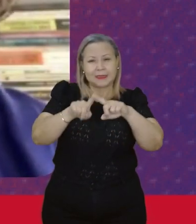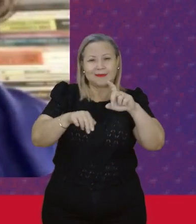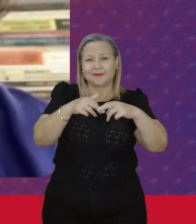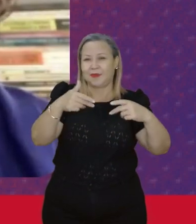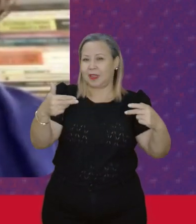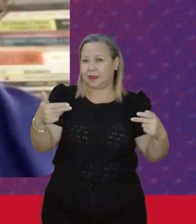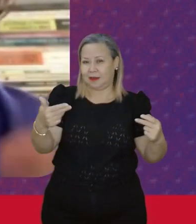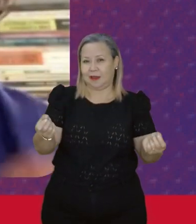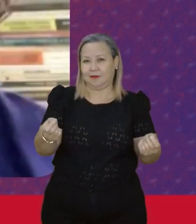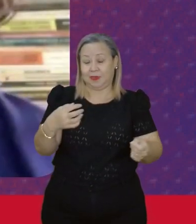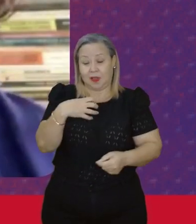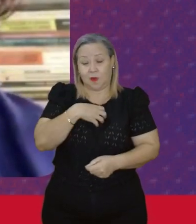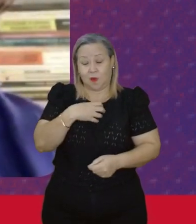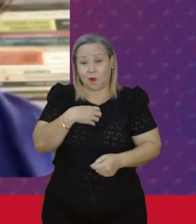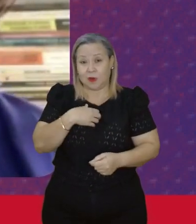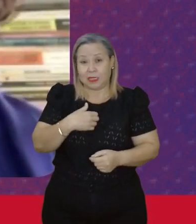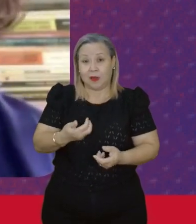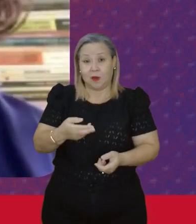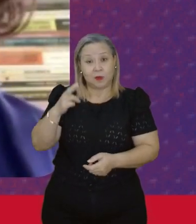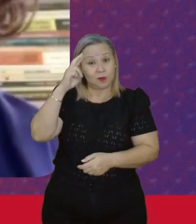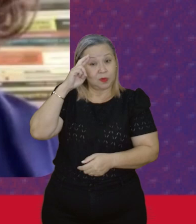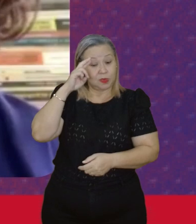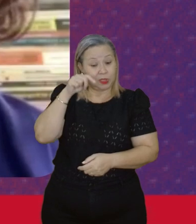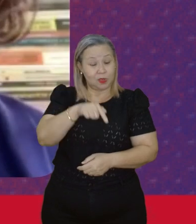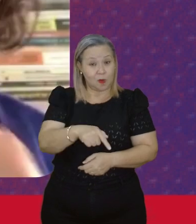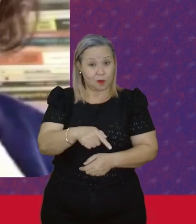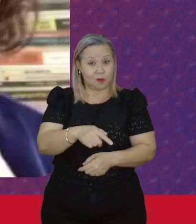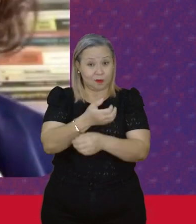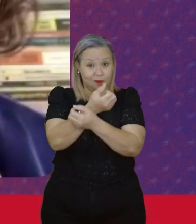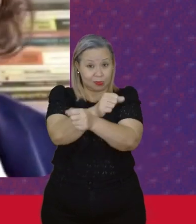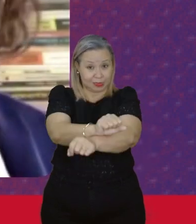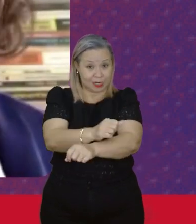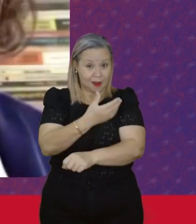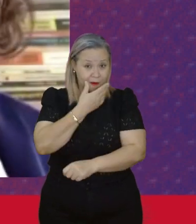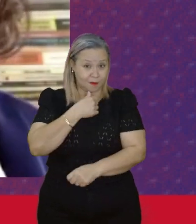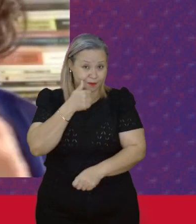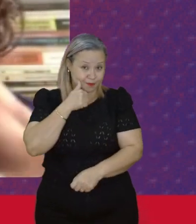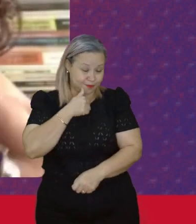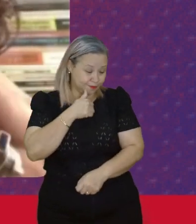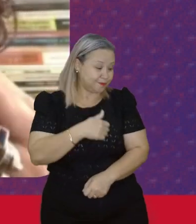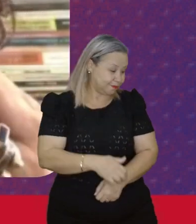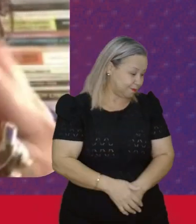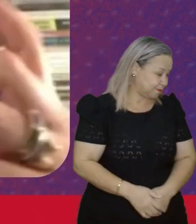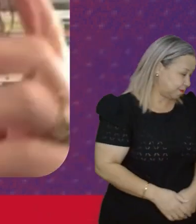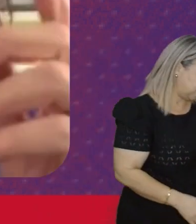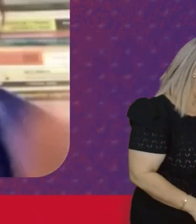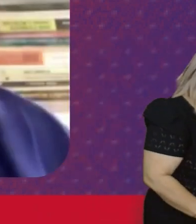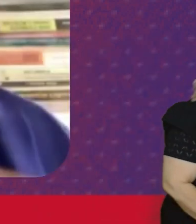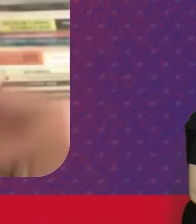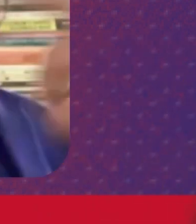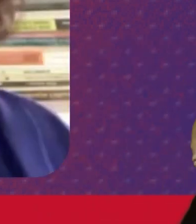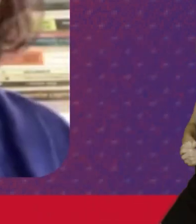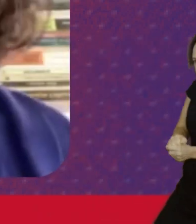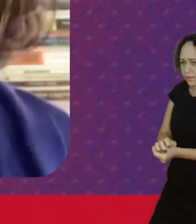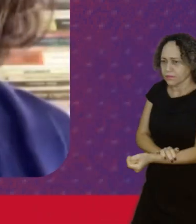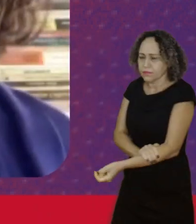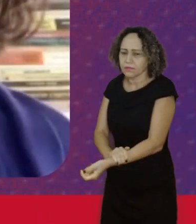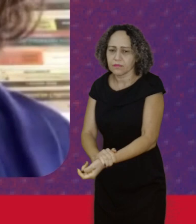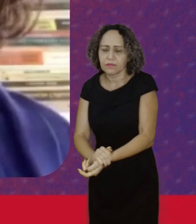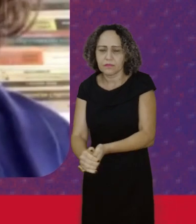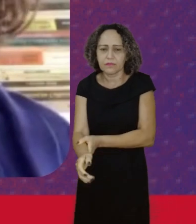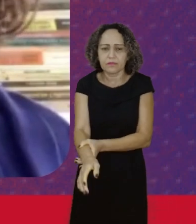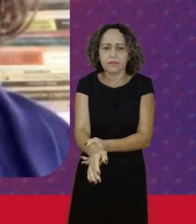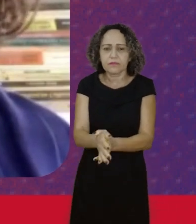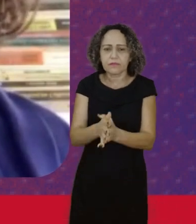era a condição de propriedade dos escravos e das escravas. Então, esse não é um detalhe na luta